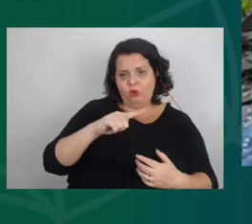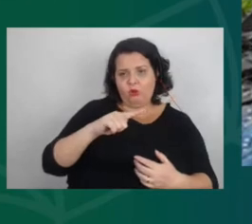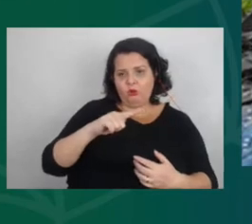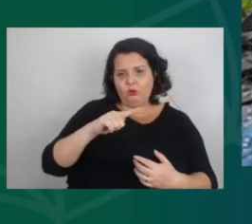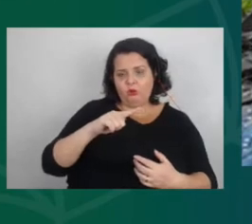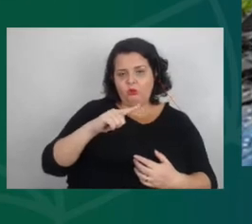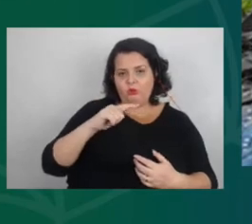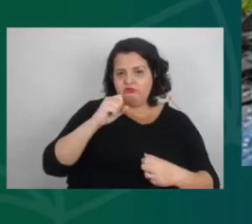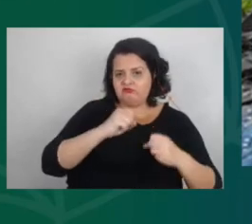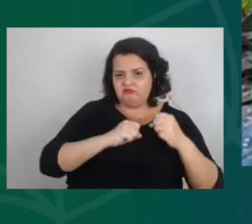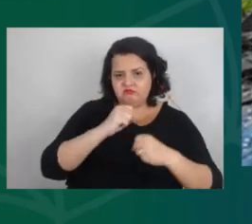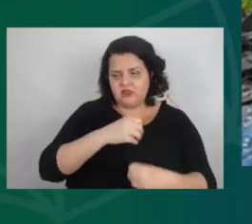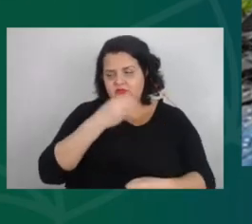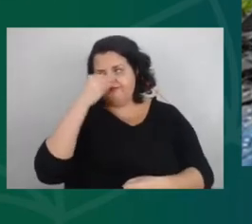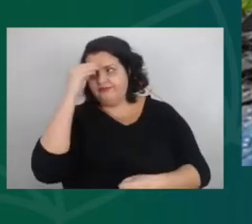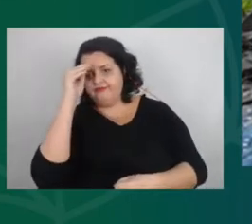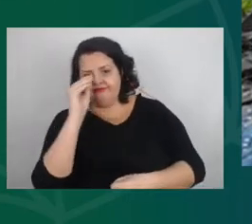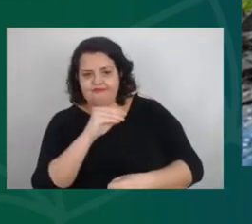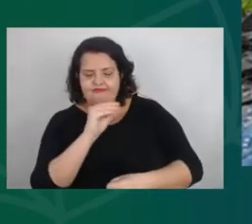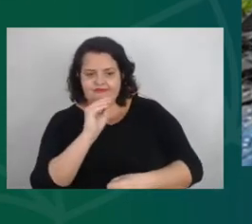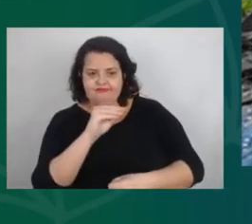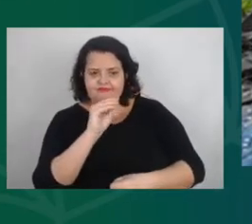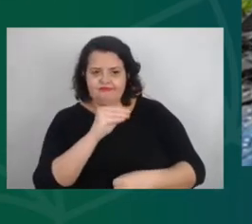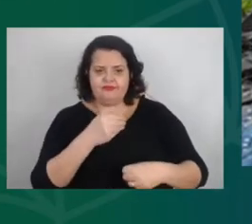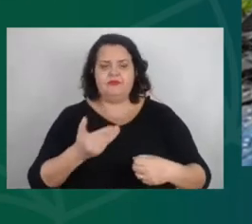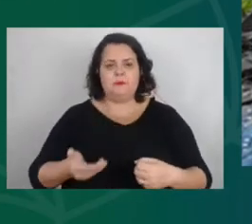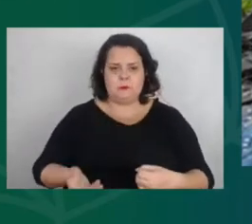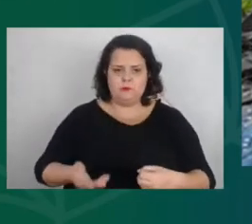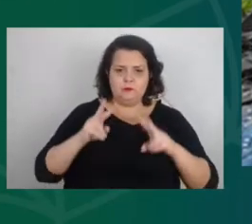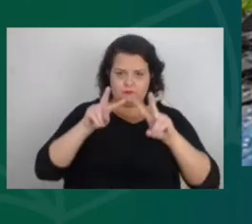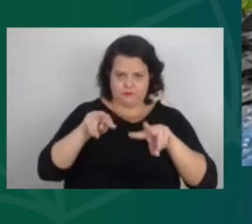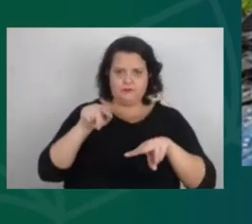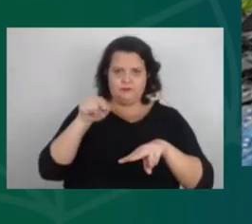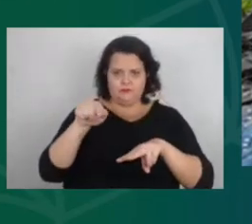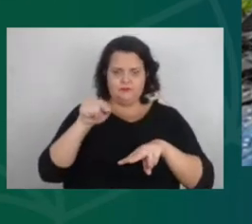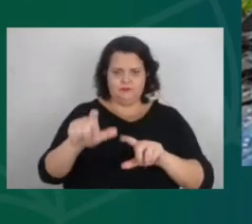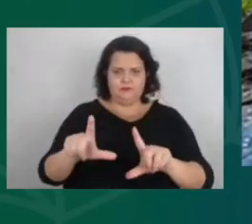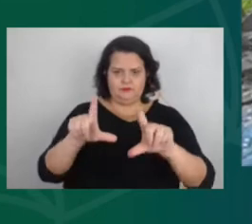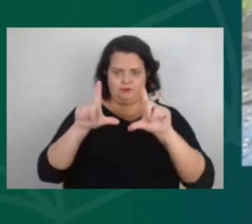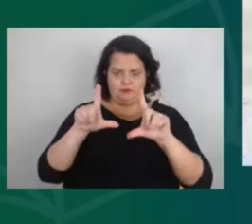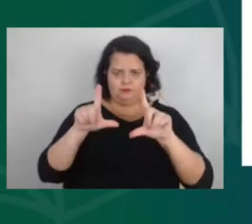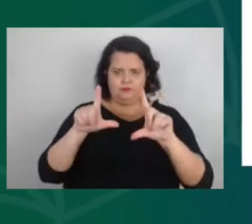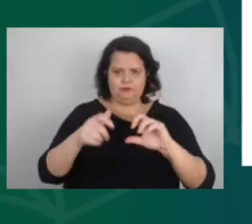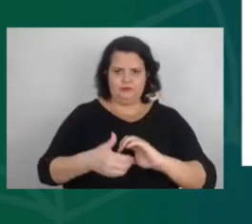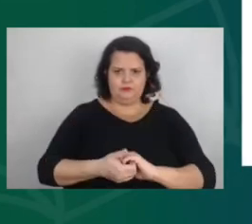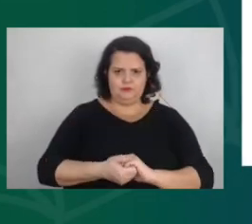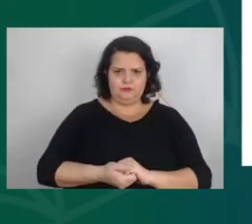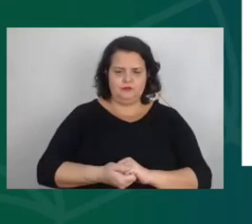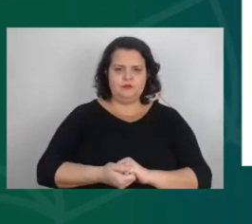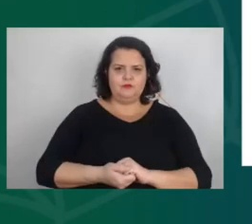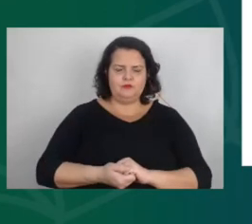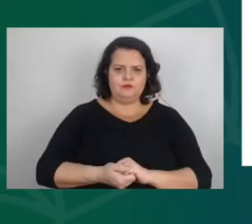exatamente como pode ver nesse slide. Próximo.